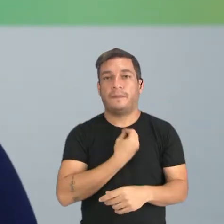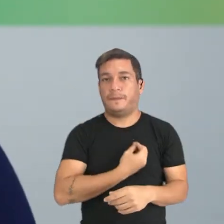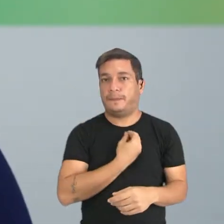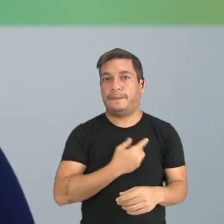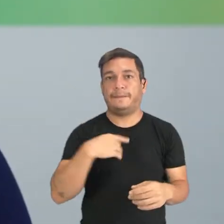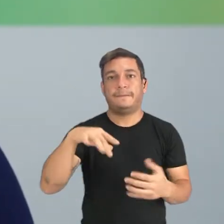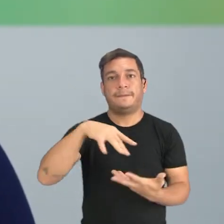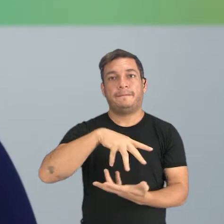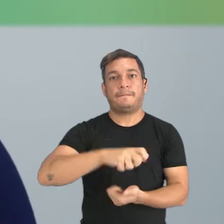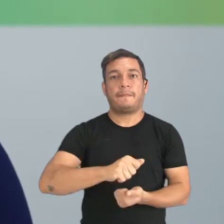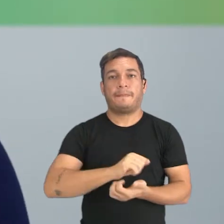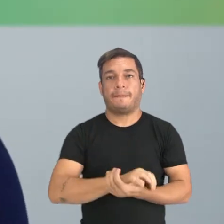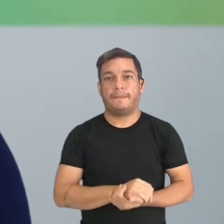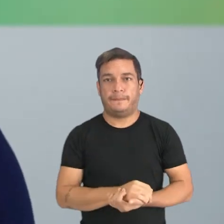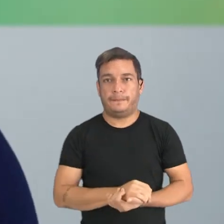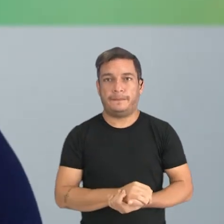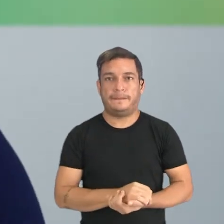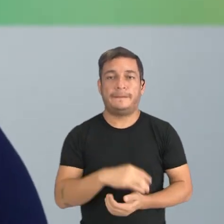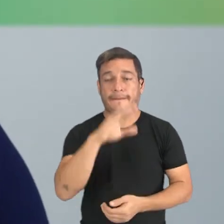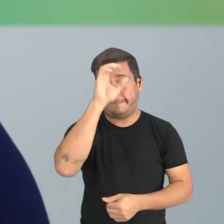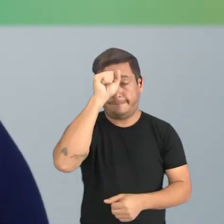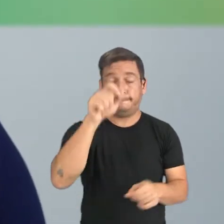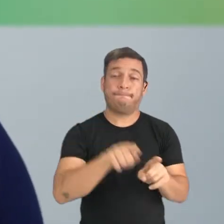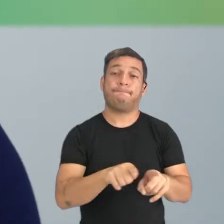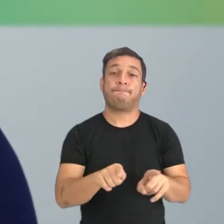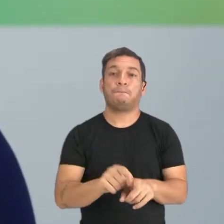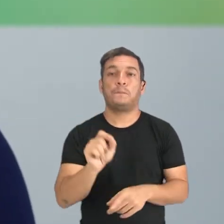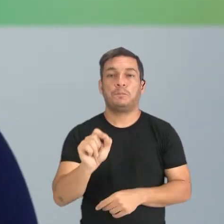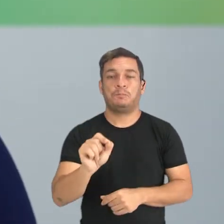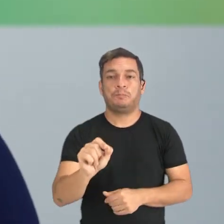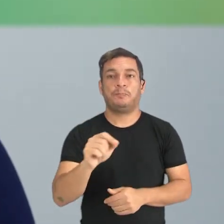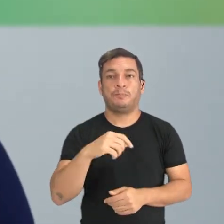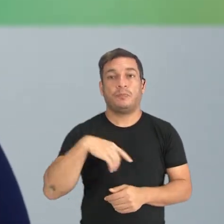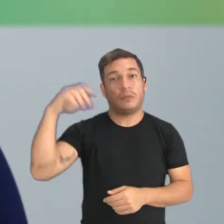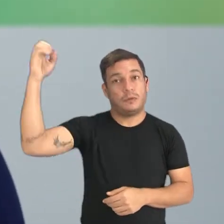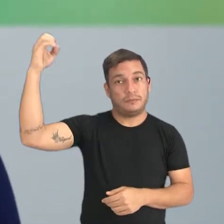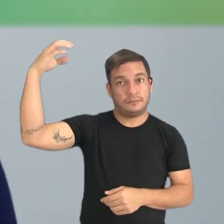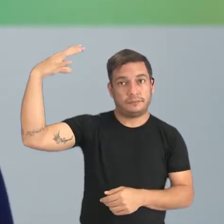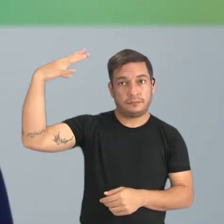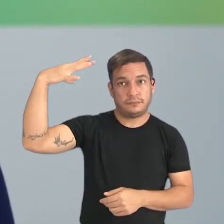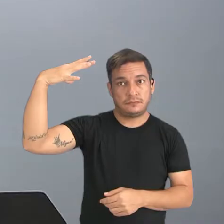Terra. Aprendemos também que essa luz